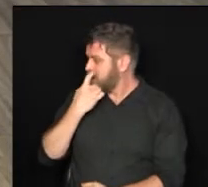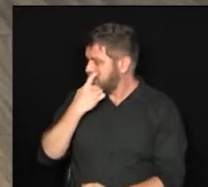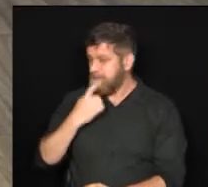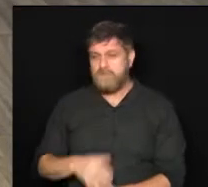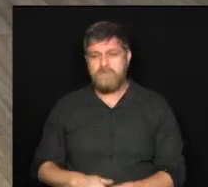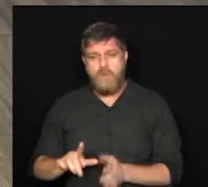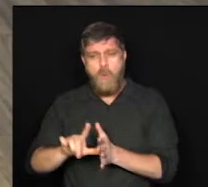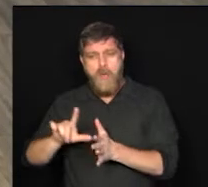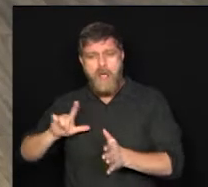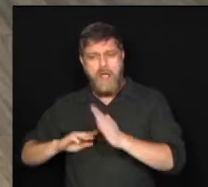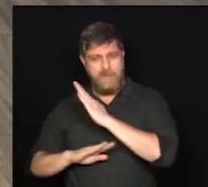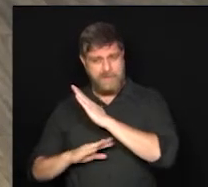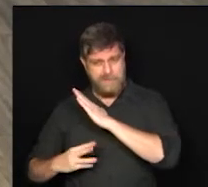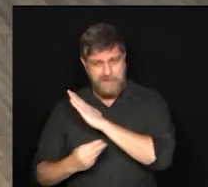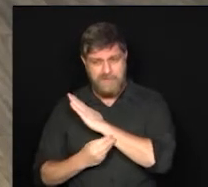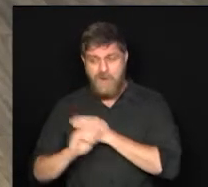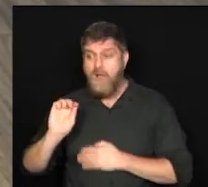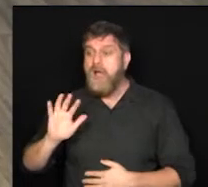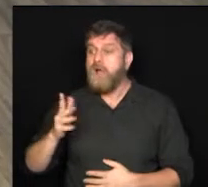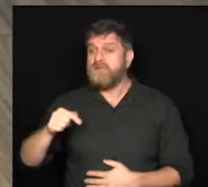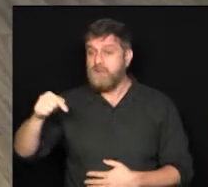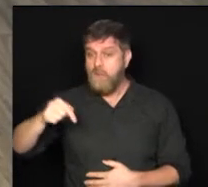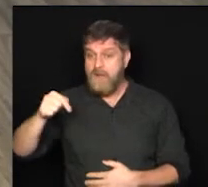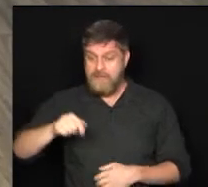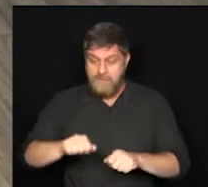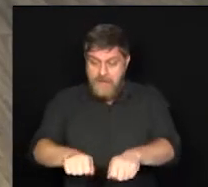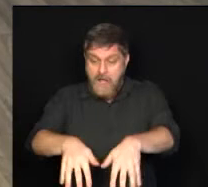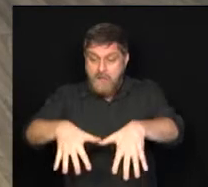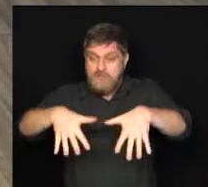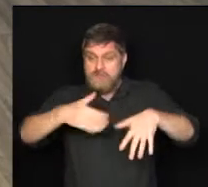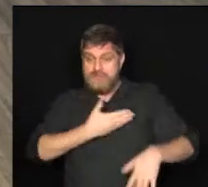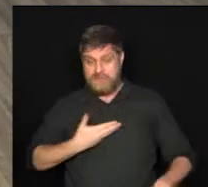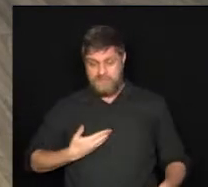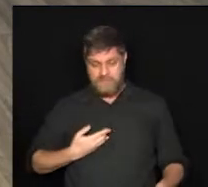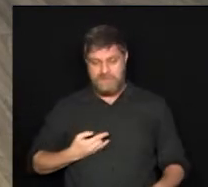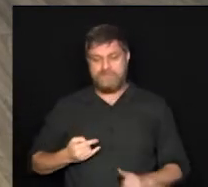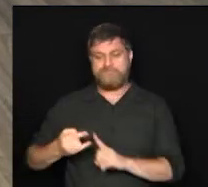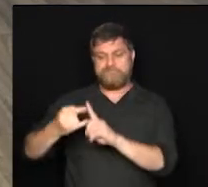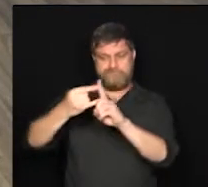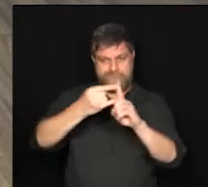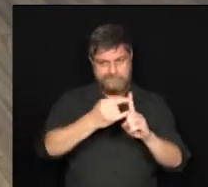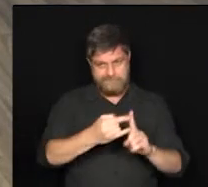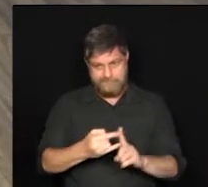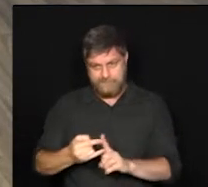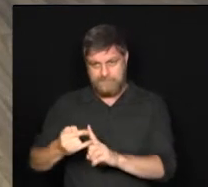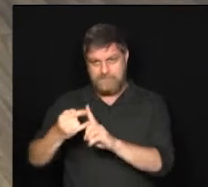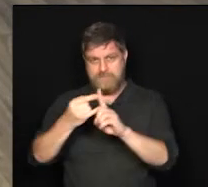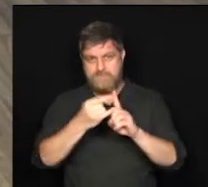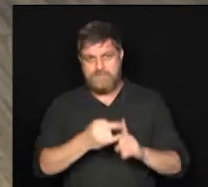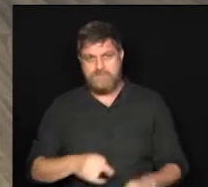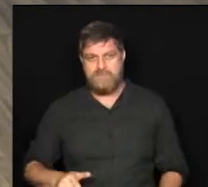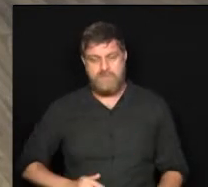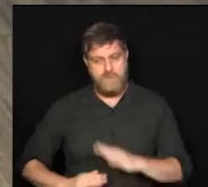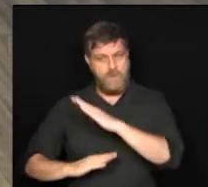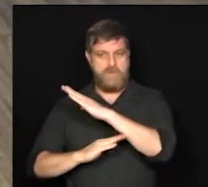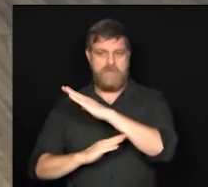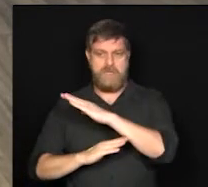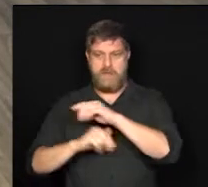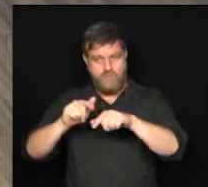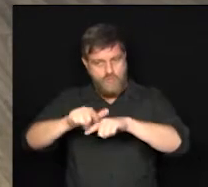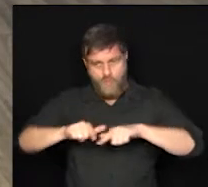do Câmara Total, nós tivemos uma audiência pública de forma virtual. Então, no plenário nós não tivemos